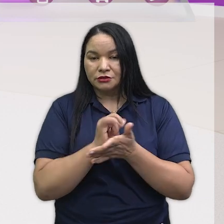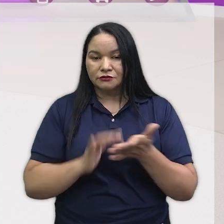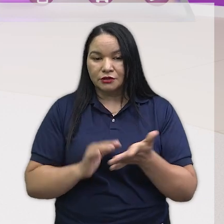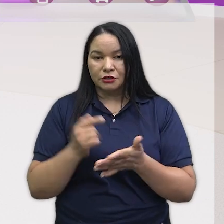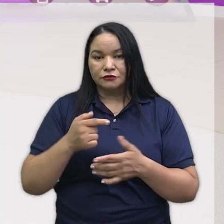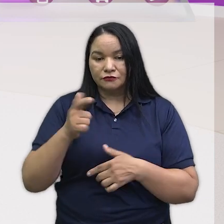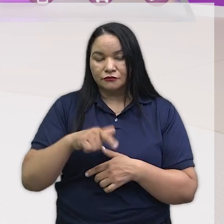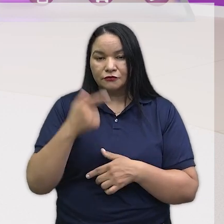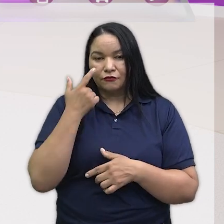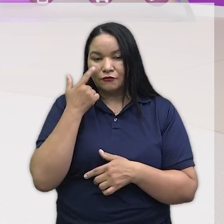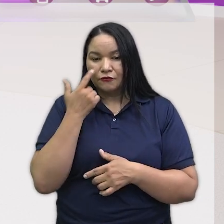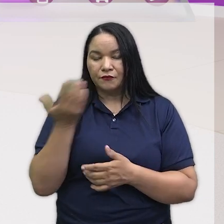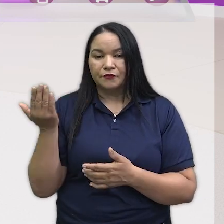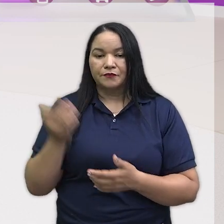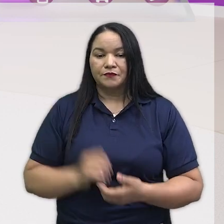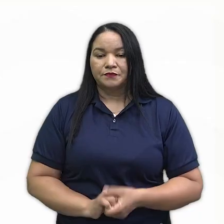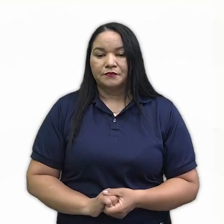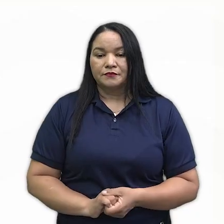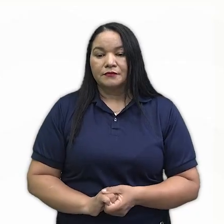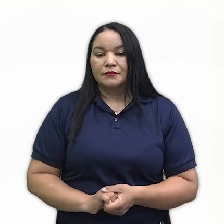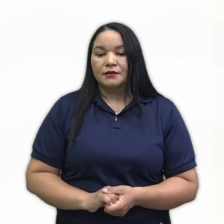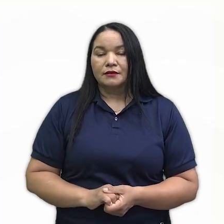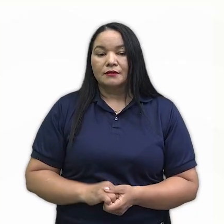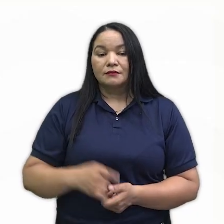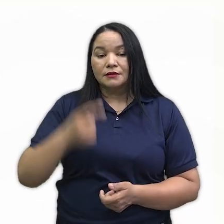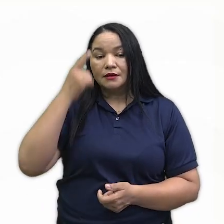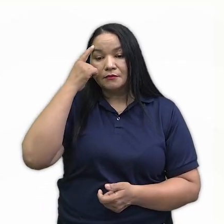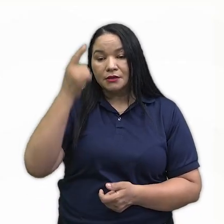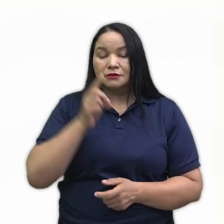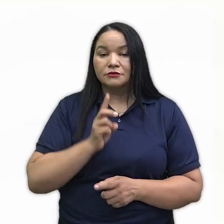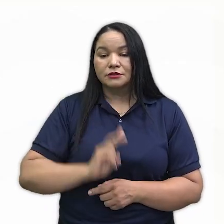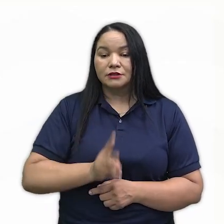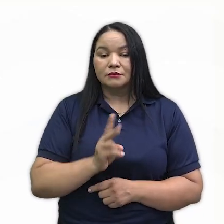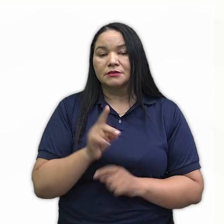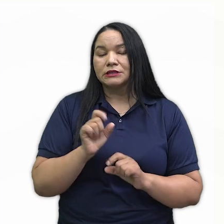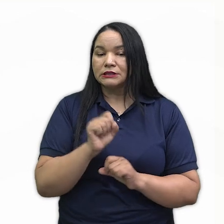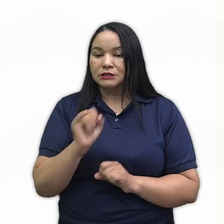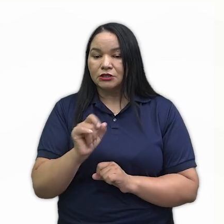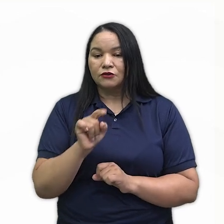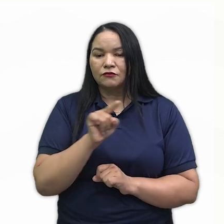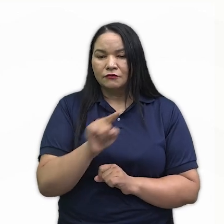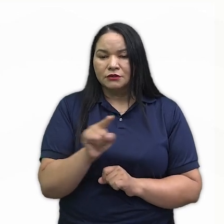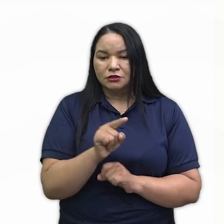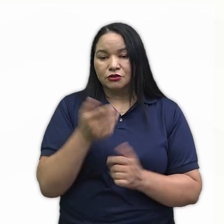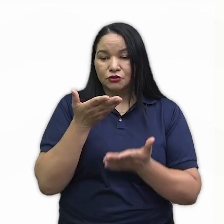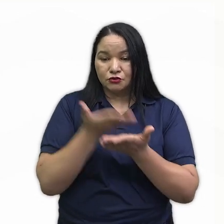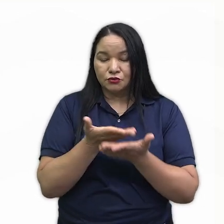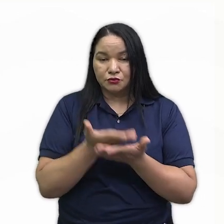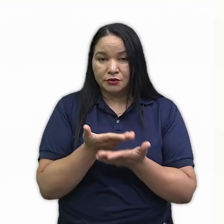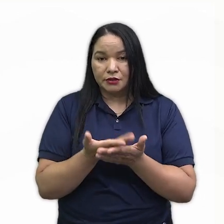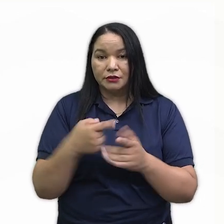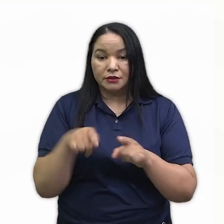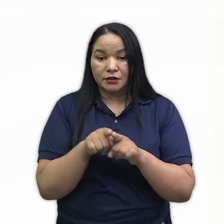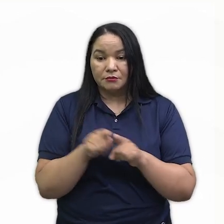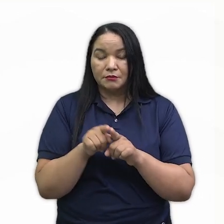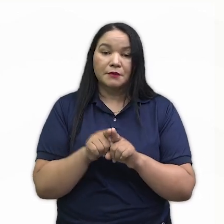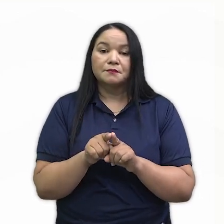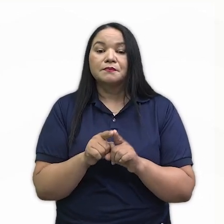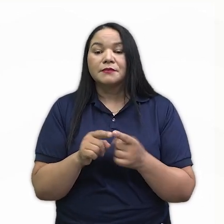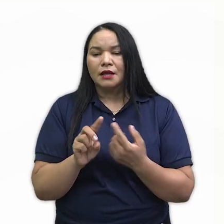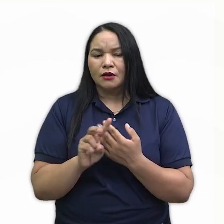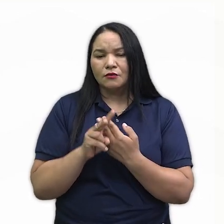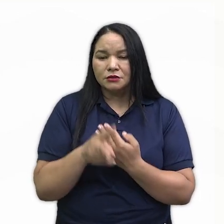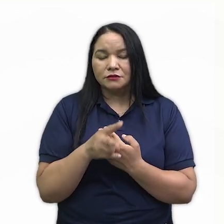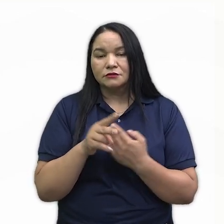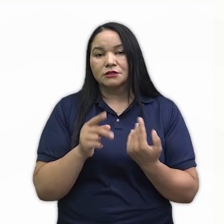estudo? Então, vamos lá, de olho na tela. Lembrando sempre vocês que, quando você for ali estar estudando consequência da